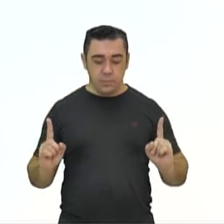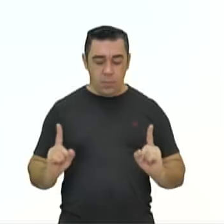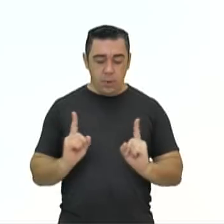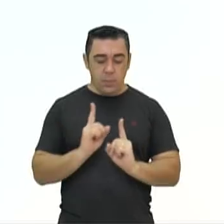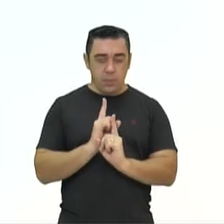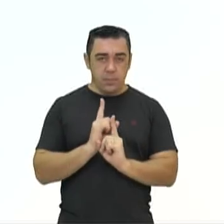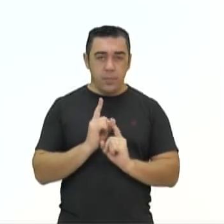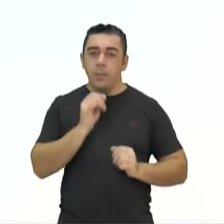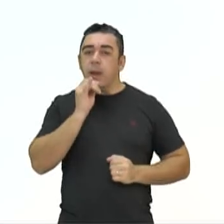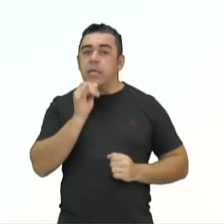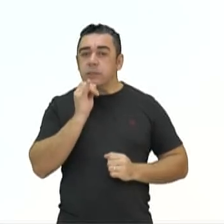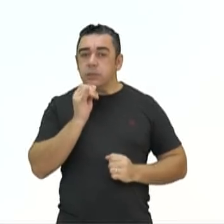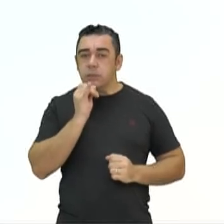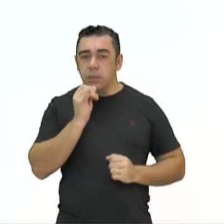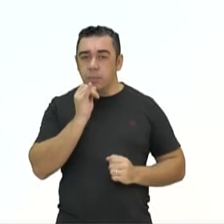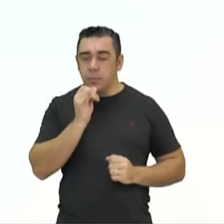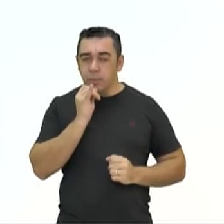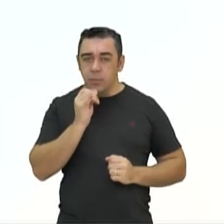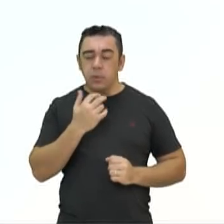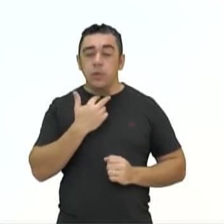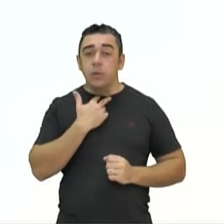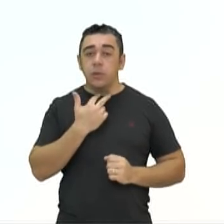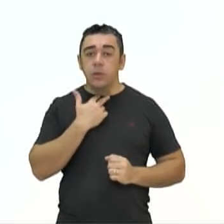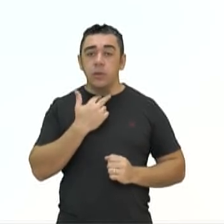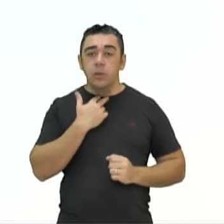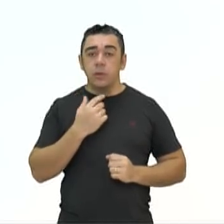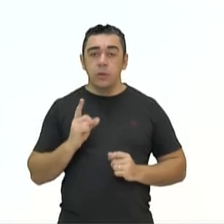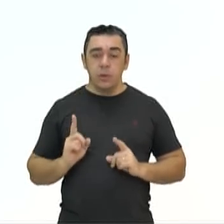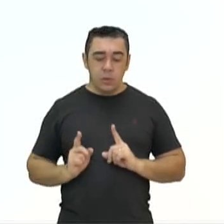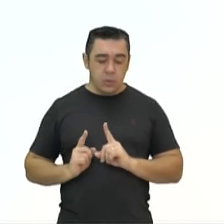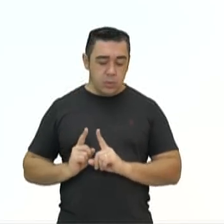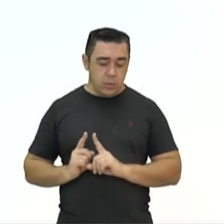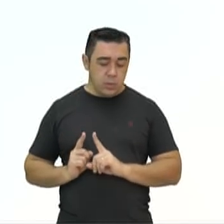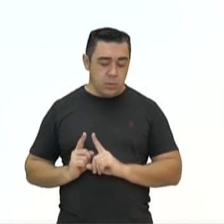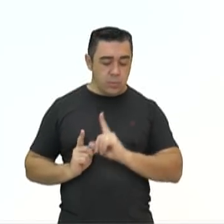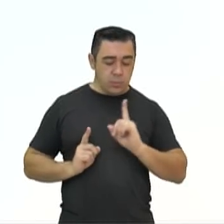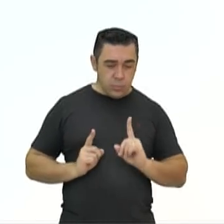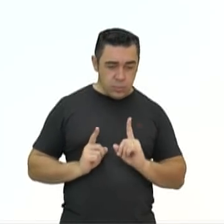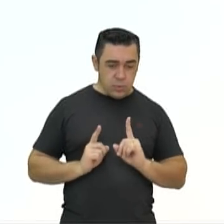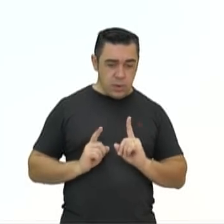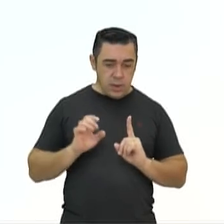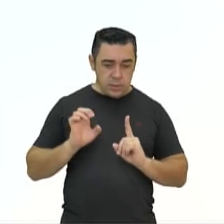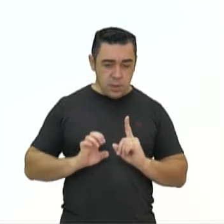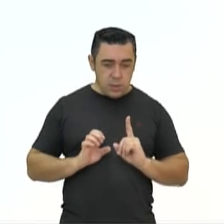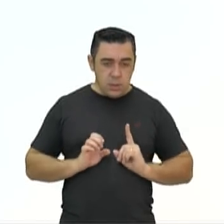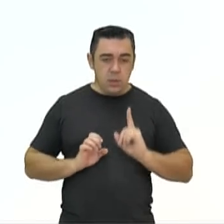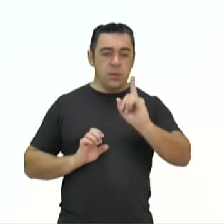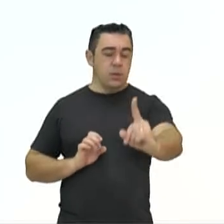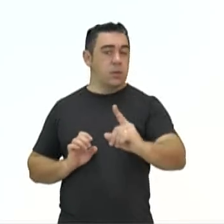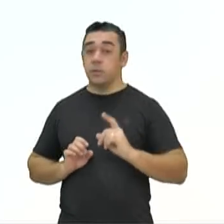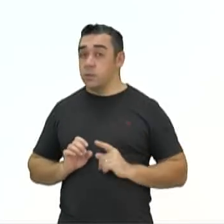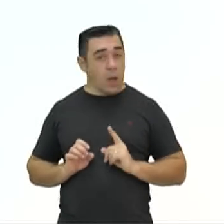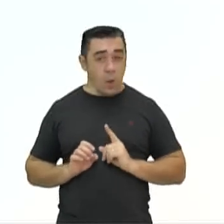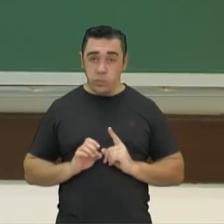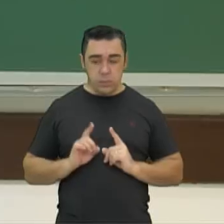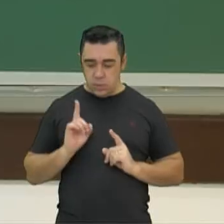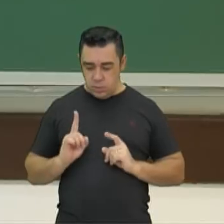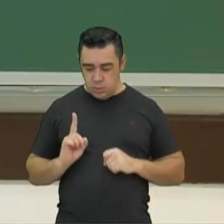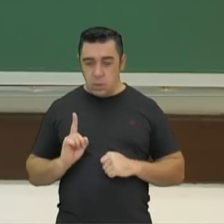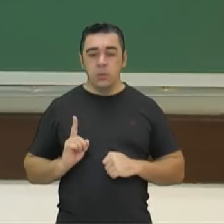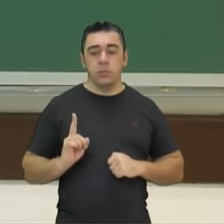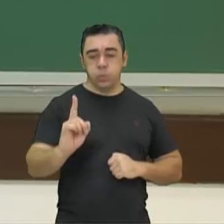Então, ela não pode dar um pulinho para a esquerda e ir para frente. Não pode. Então, ela sempre vai estar na casa que está,